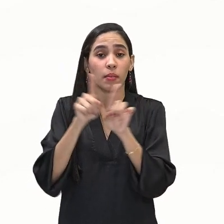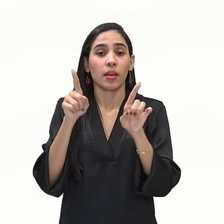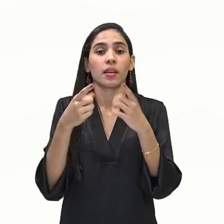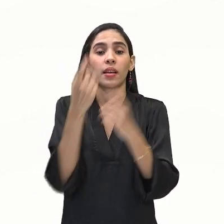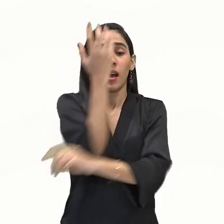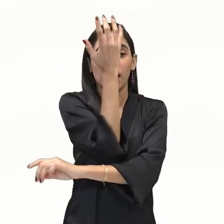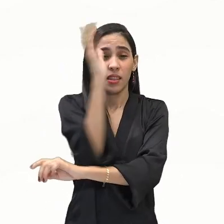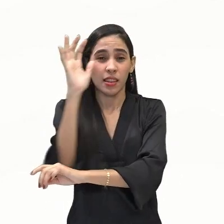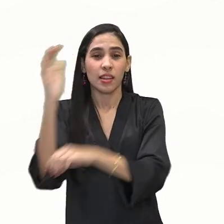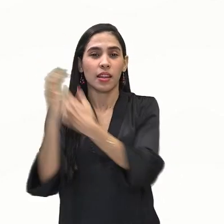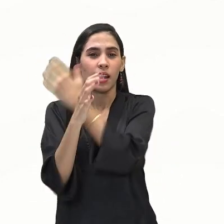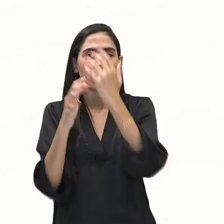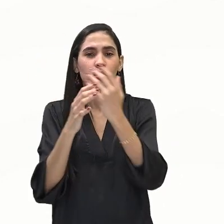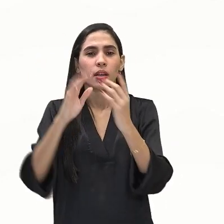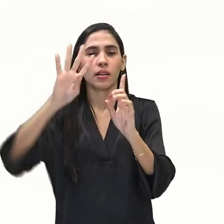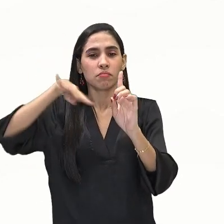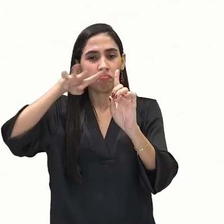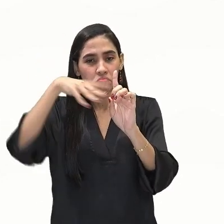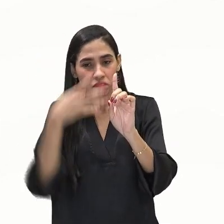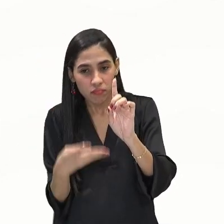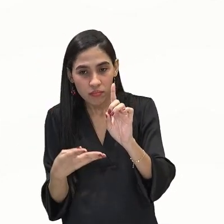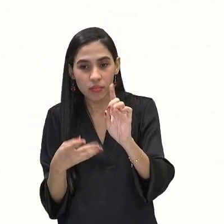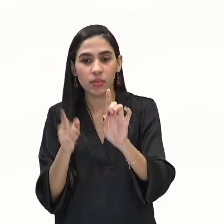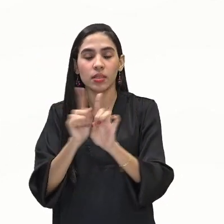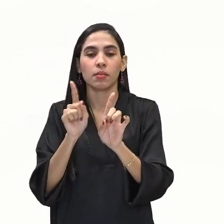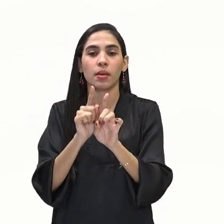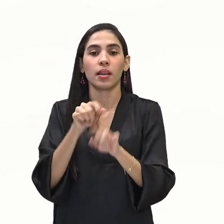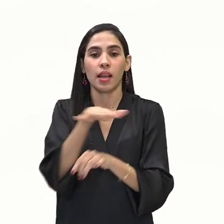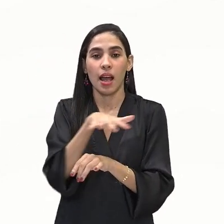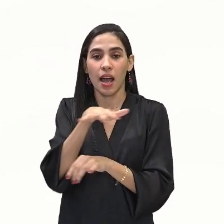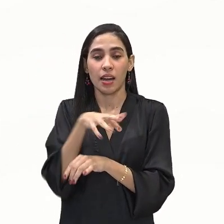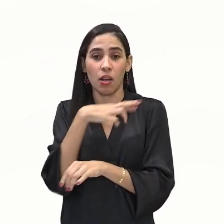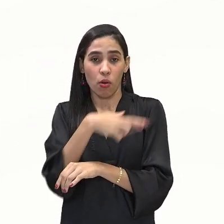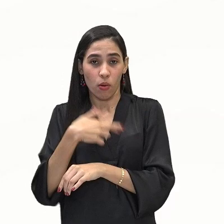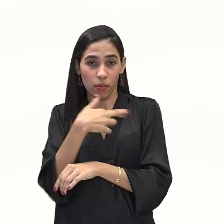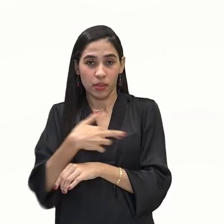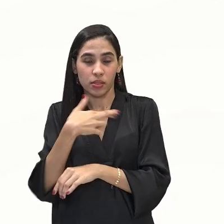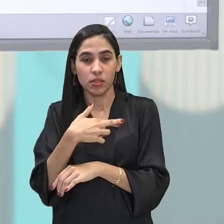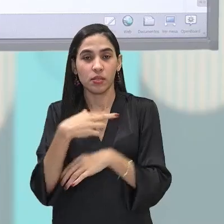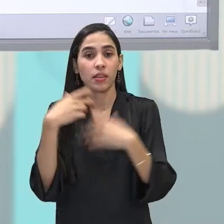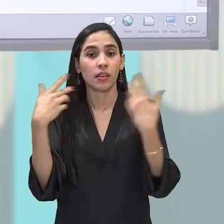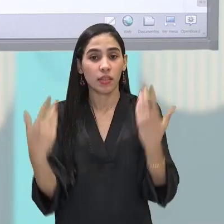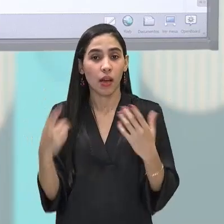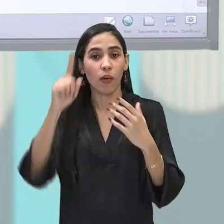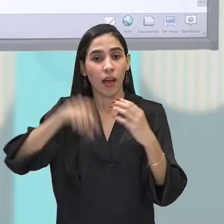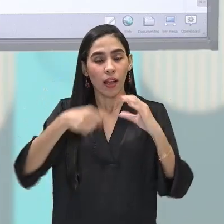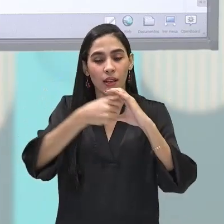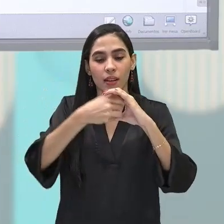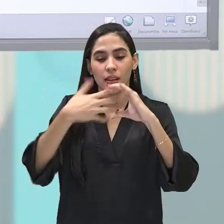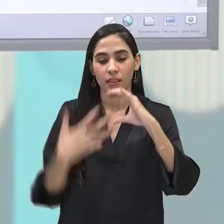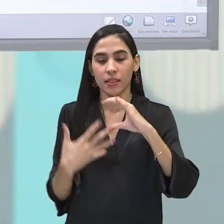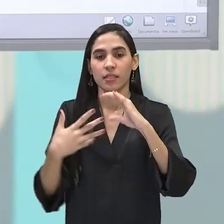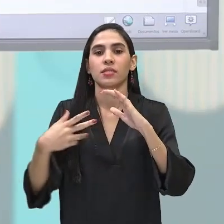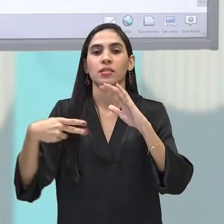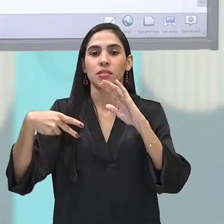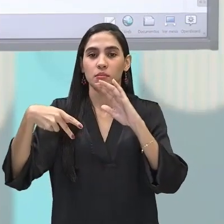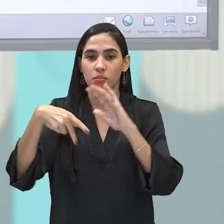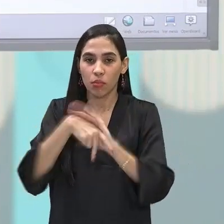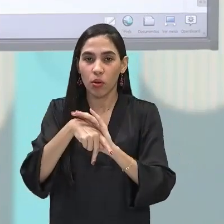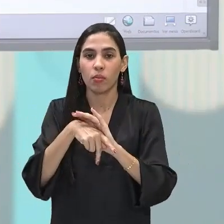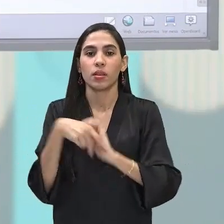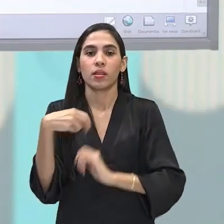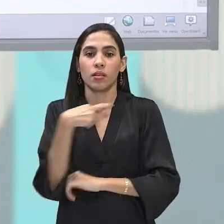ser exaltada, né, dentro do nacionalismo, no romantismo. Então, esses são aspectos, né, características